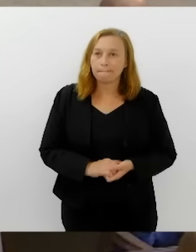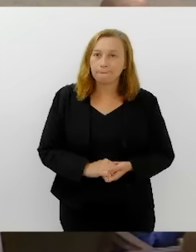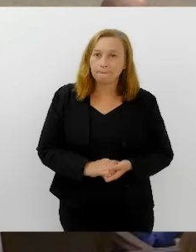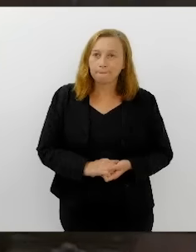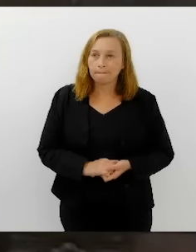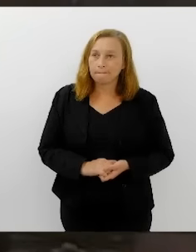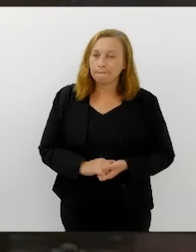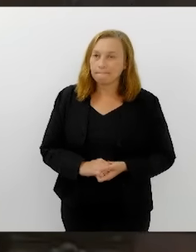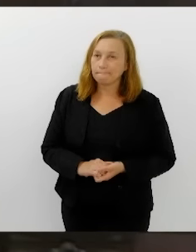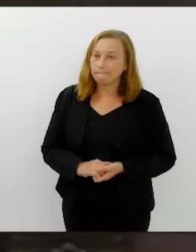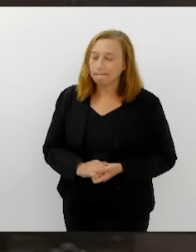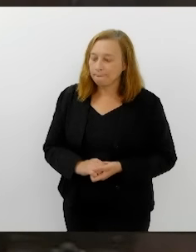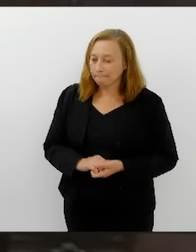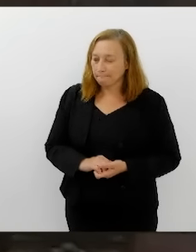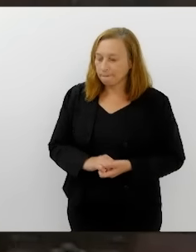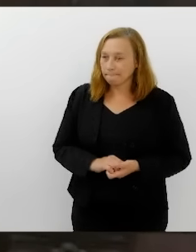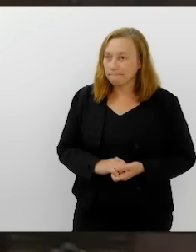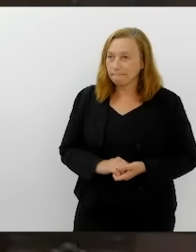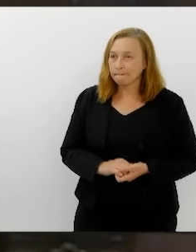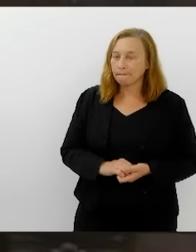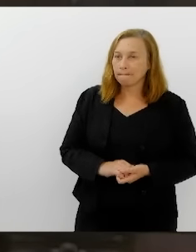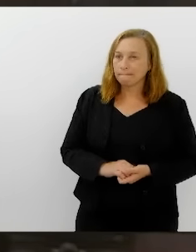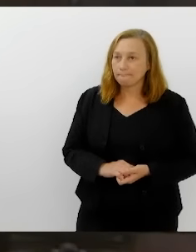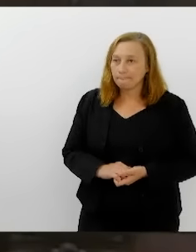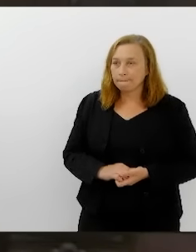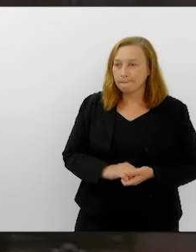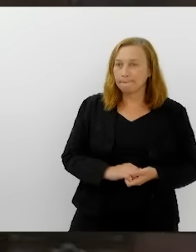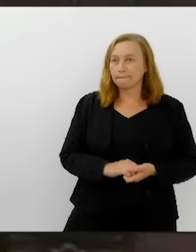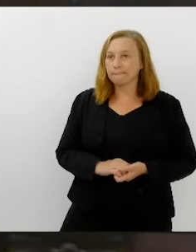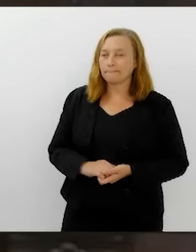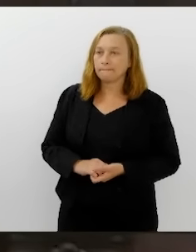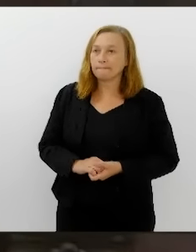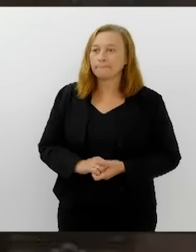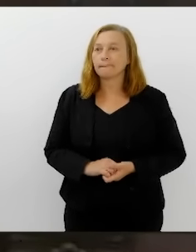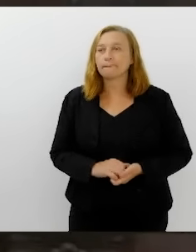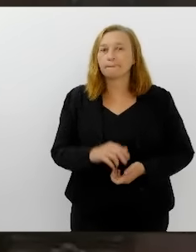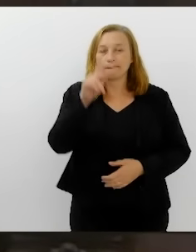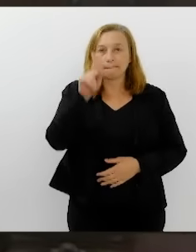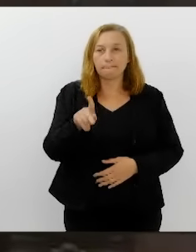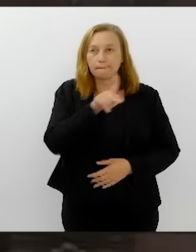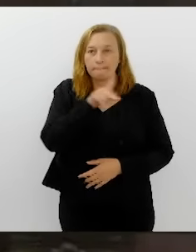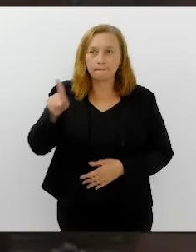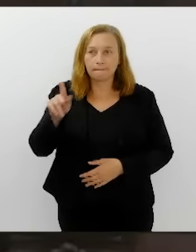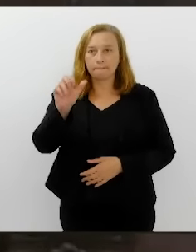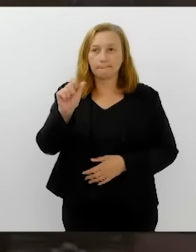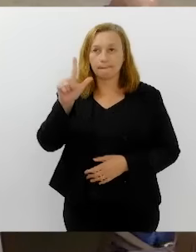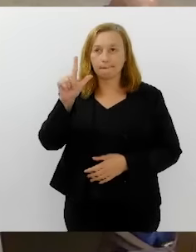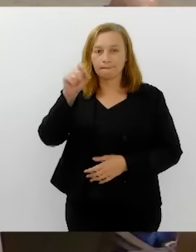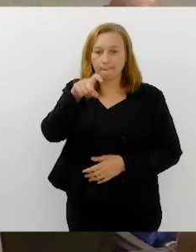Quero convidar agora para fazer o uso da palavra o padre Alex Barbosa de Brito.